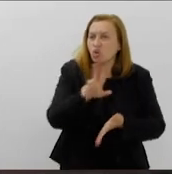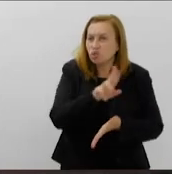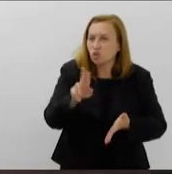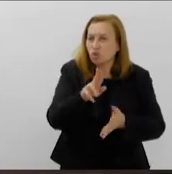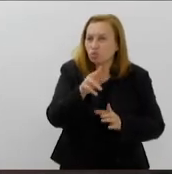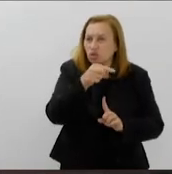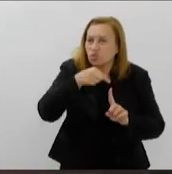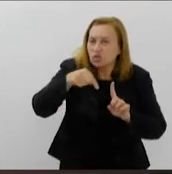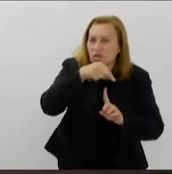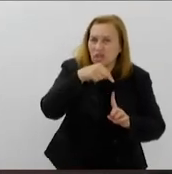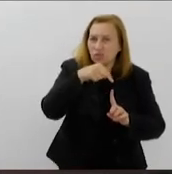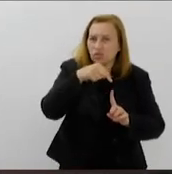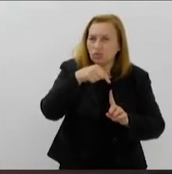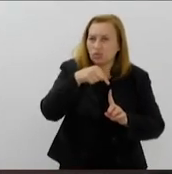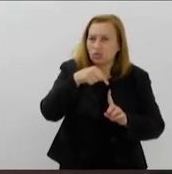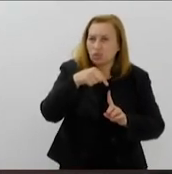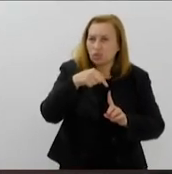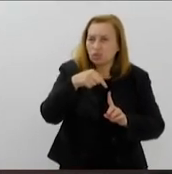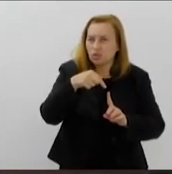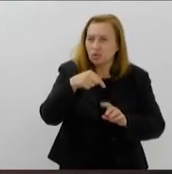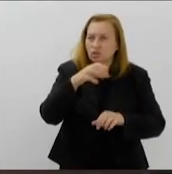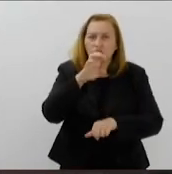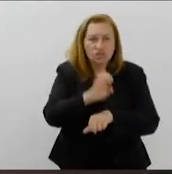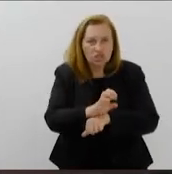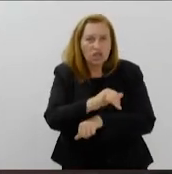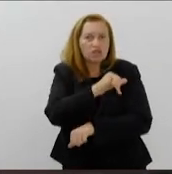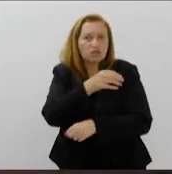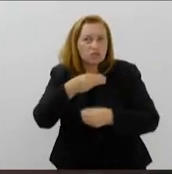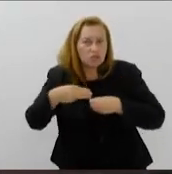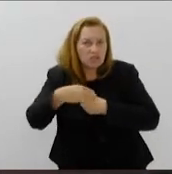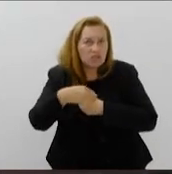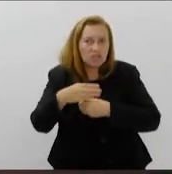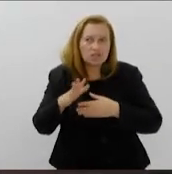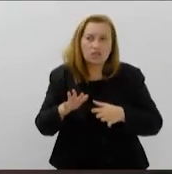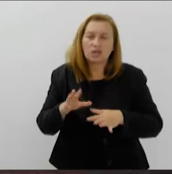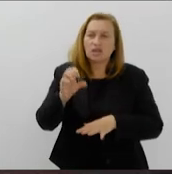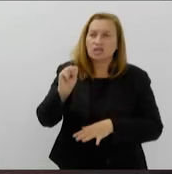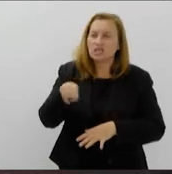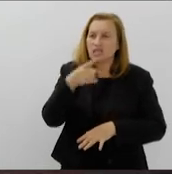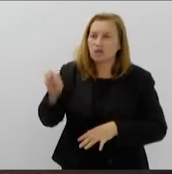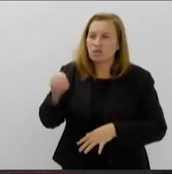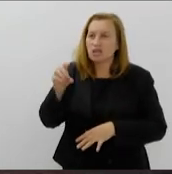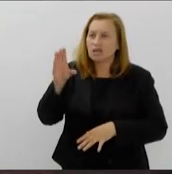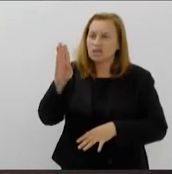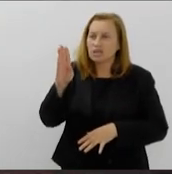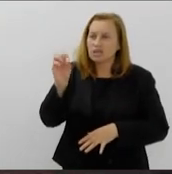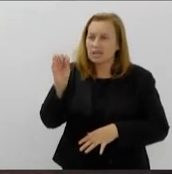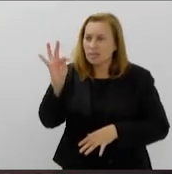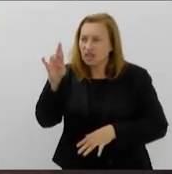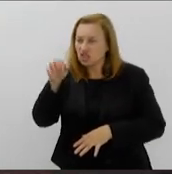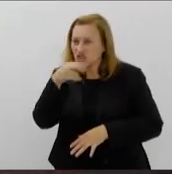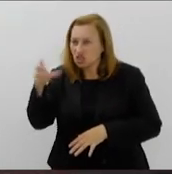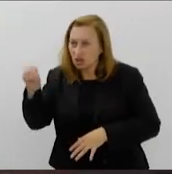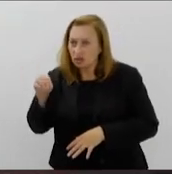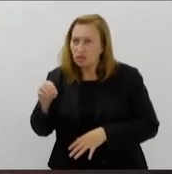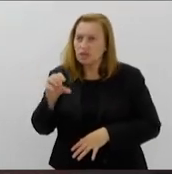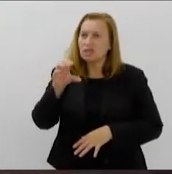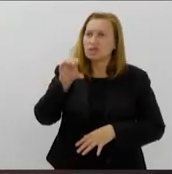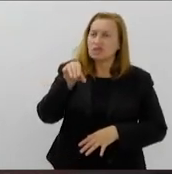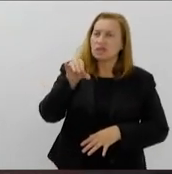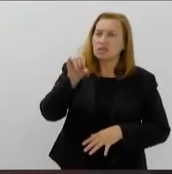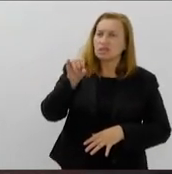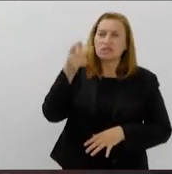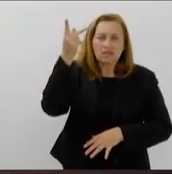e santas dos estados e municípios? São Sebastião do Rio de Janeiro, São Paulo, Santa